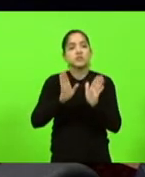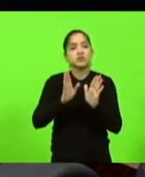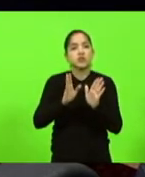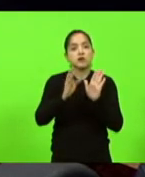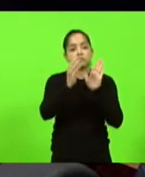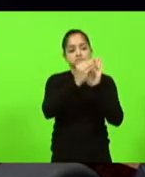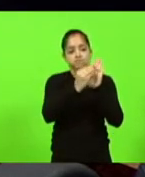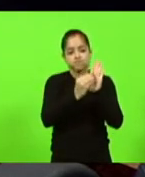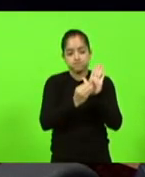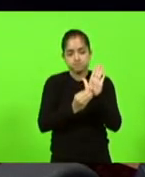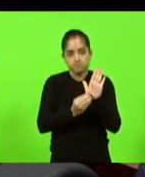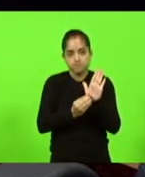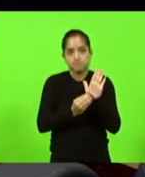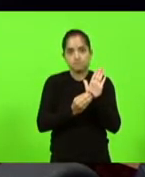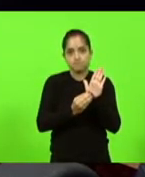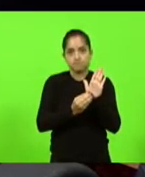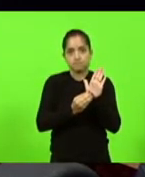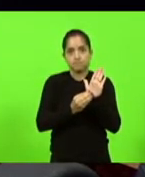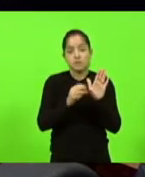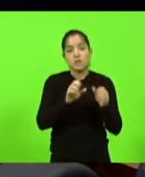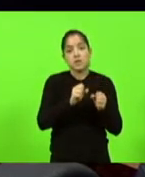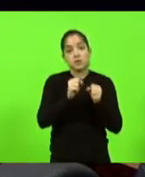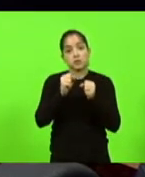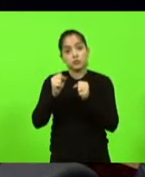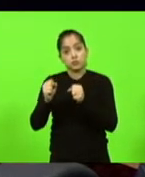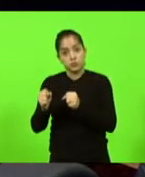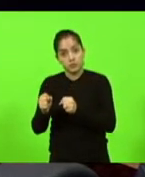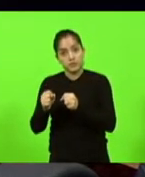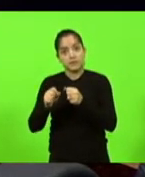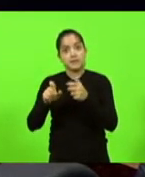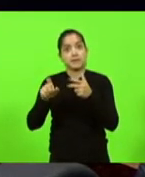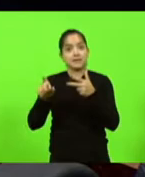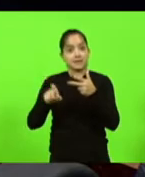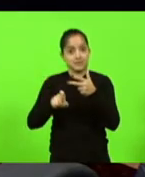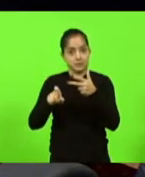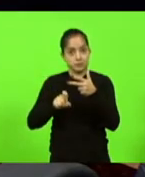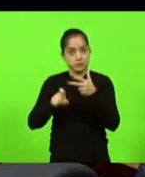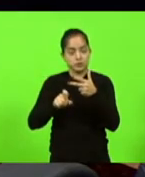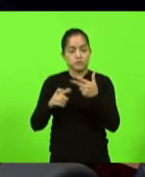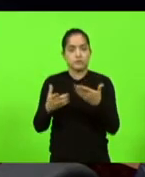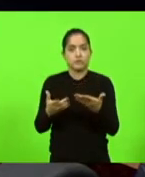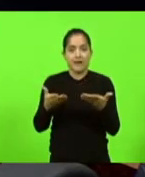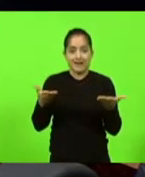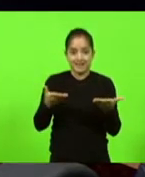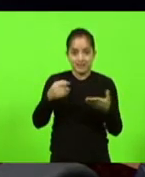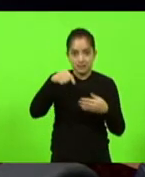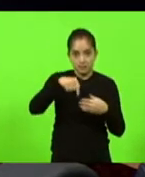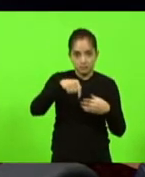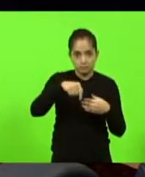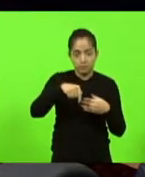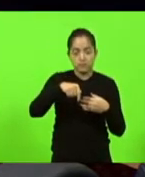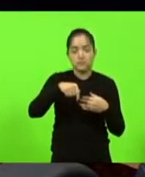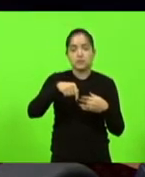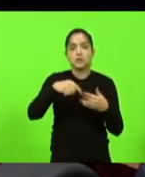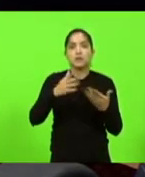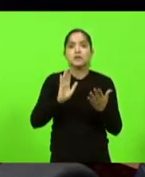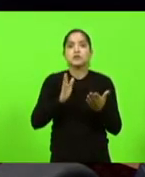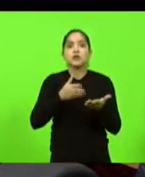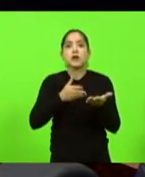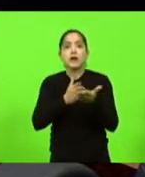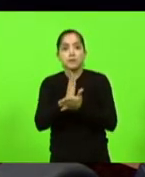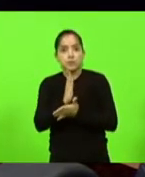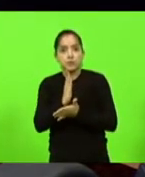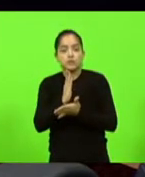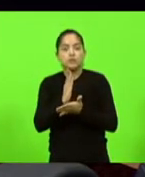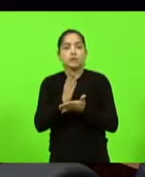uma prerrogativa do Poder Executivo. Não tem como... Aqui no plenário, nós já aprovamos o